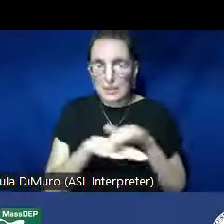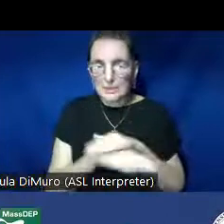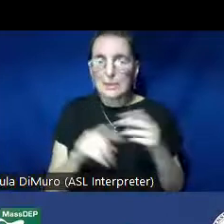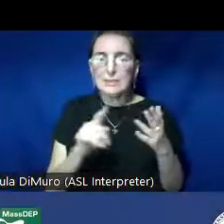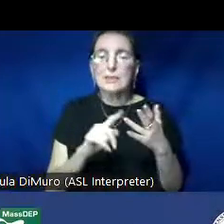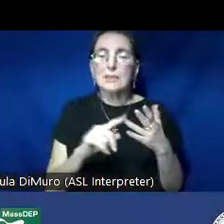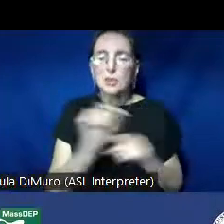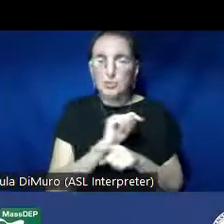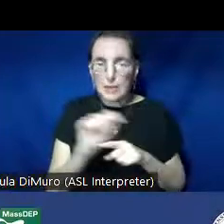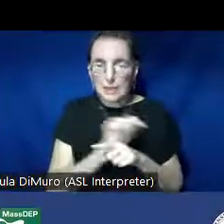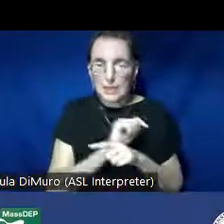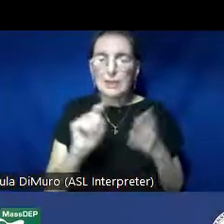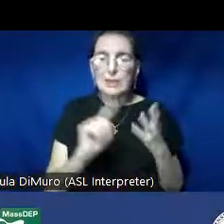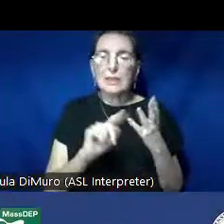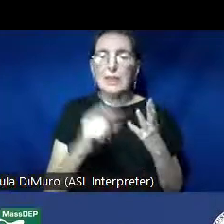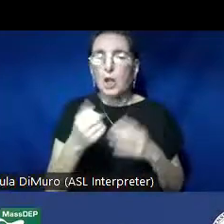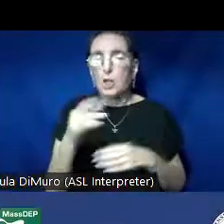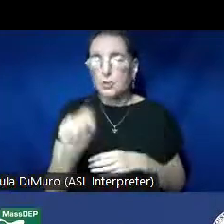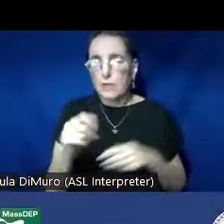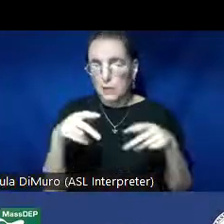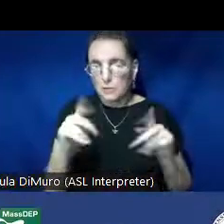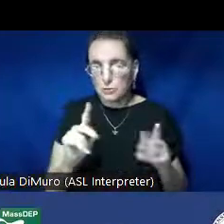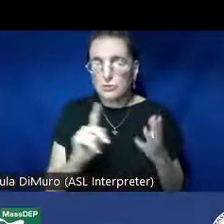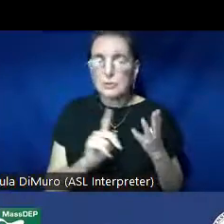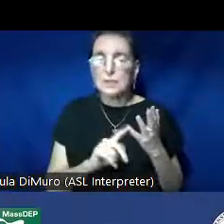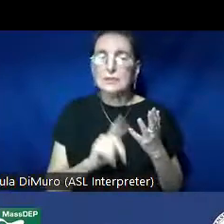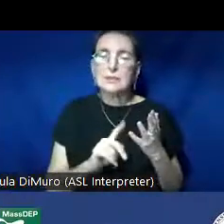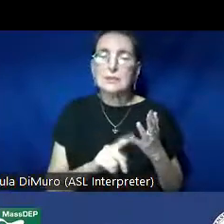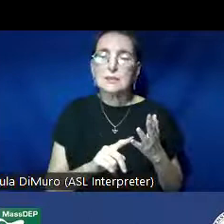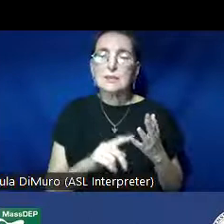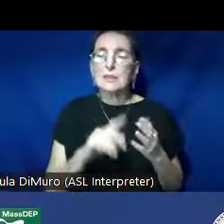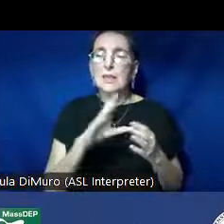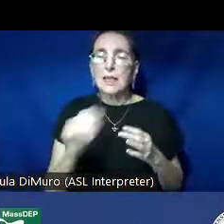língua, treinamento, grandes oportunidades,